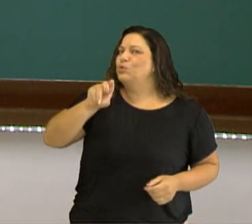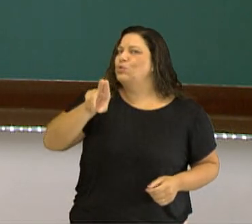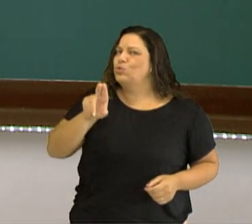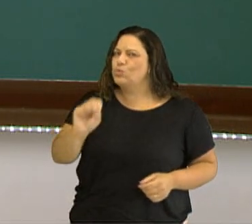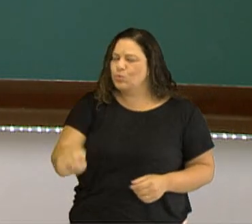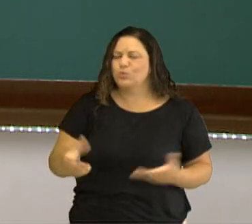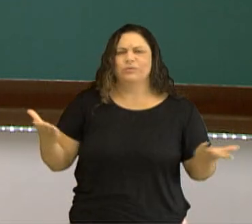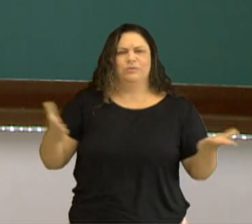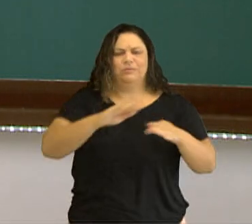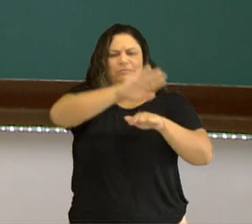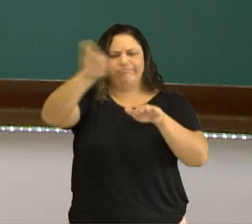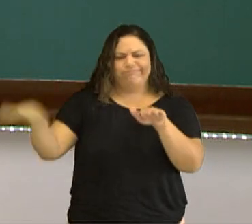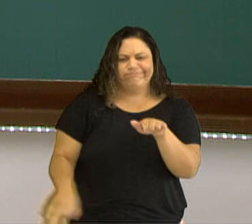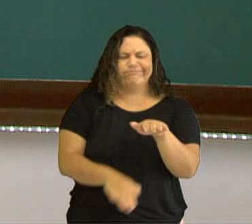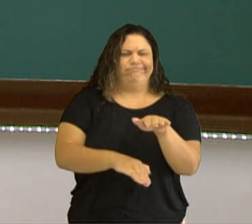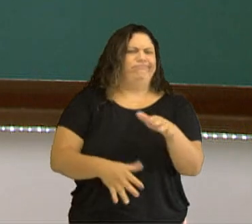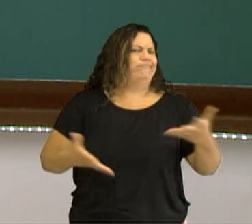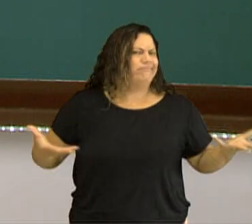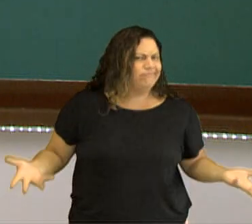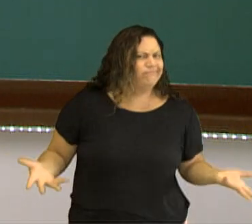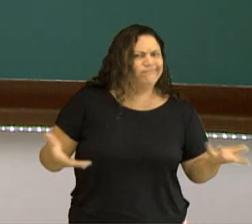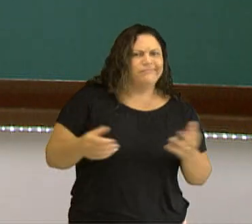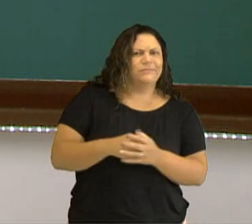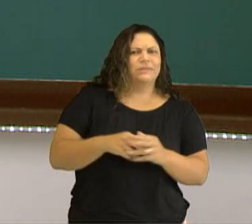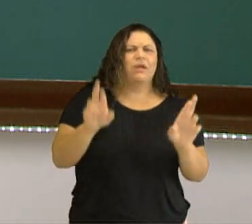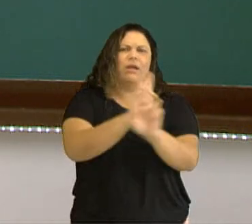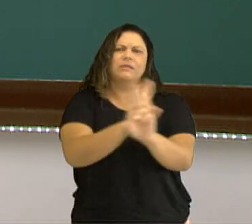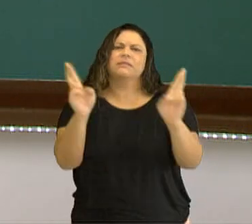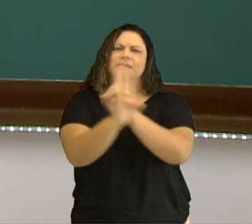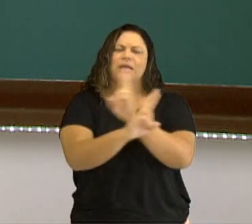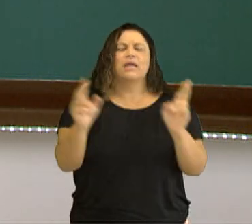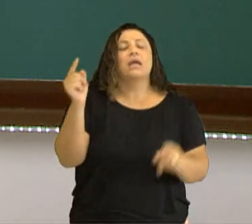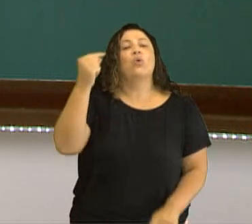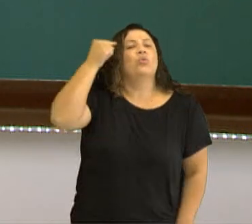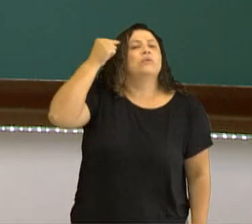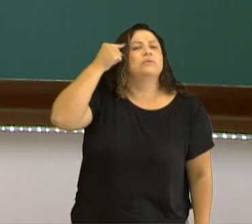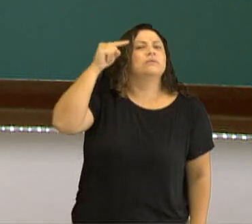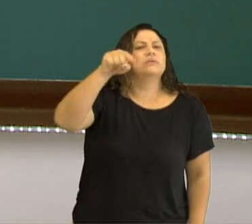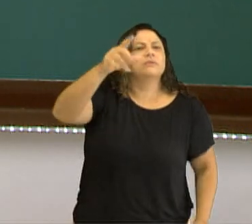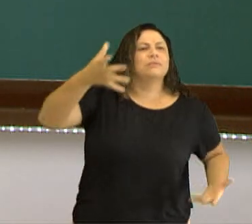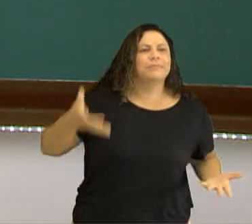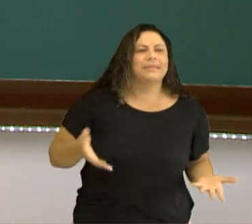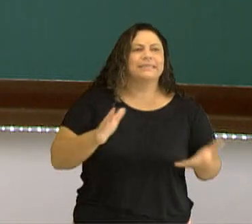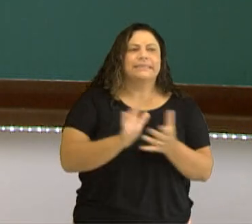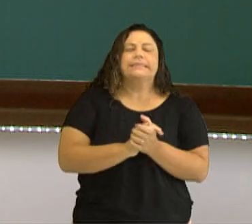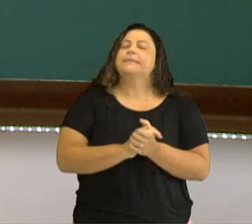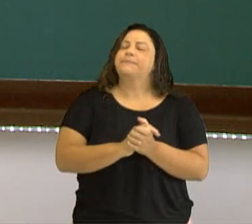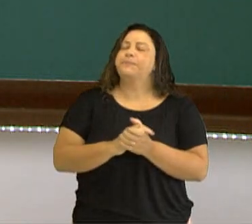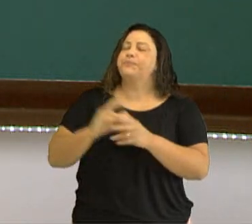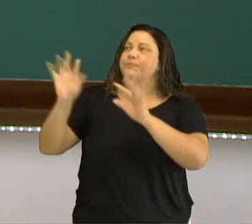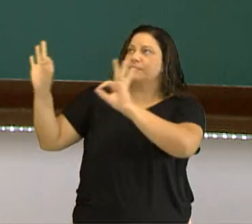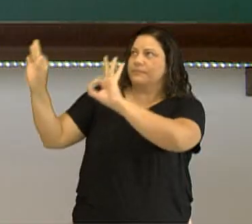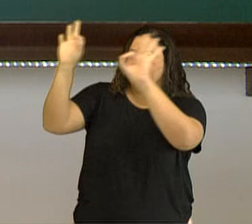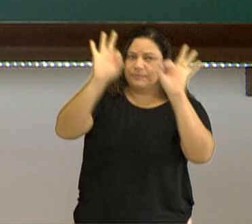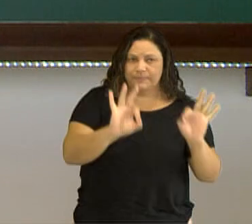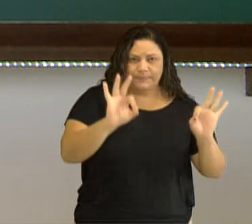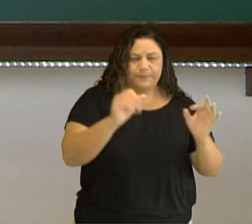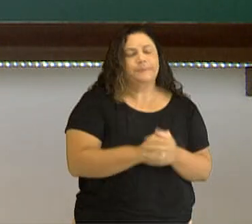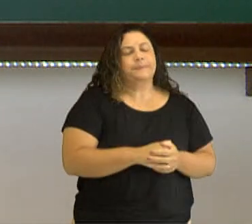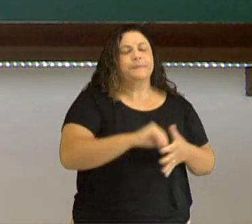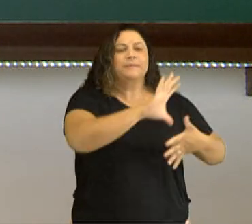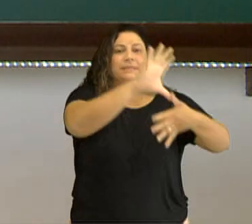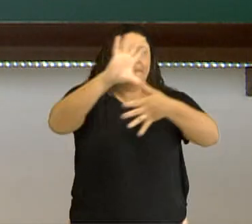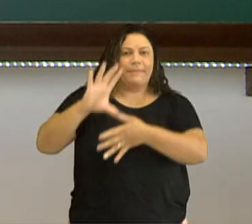europeus os consideravam? Como que é essa relação, O que você pensa sobre isso? Gente, estima-se que na América, antes